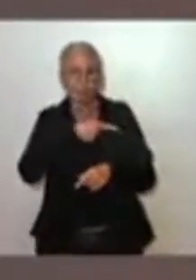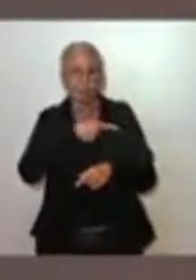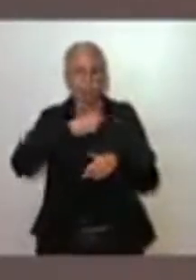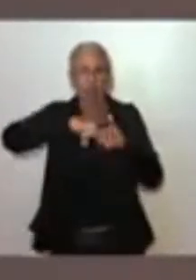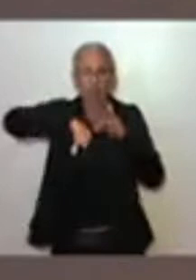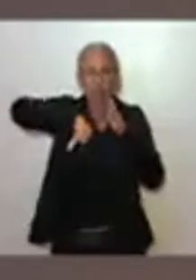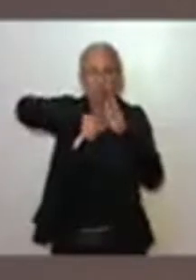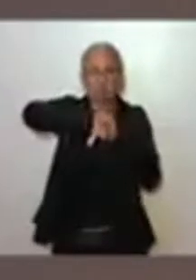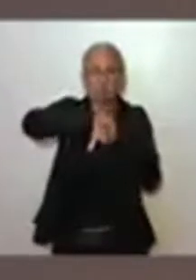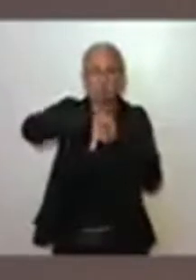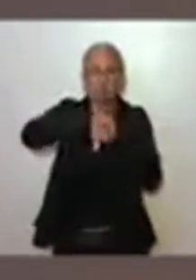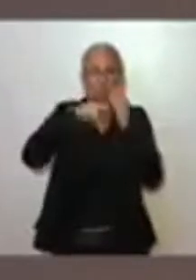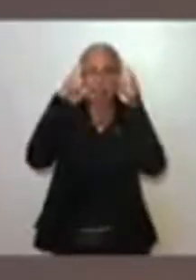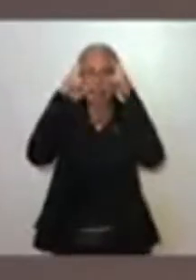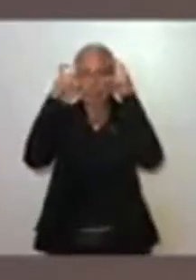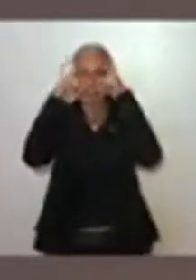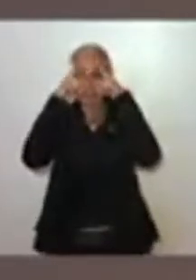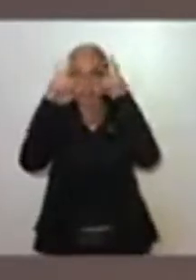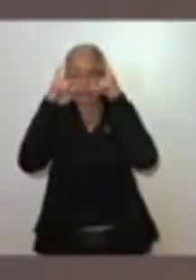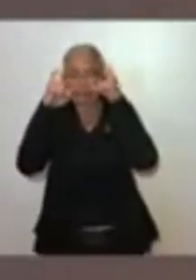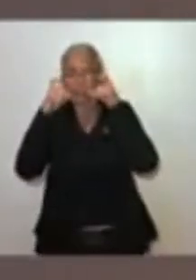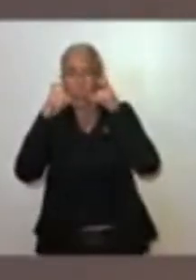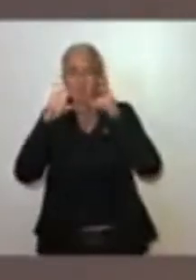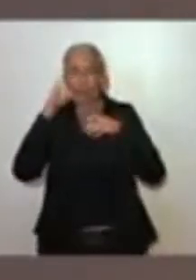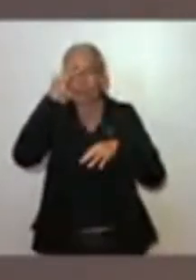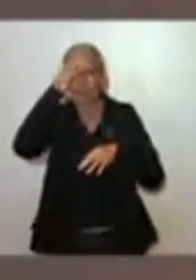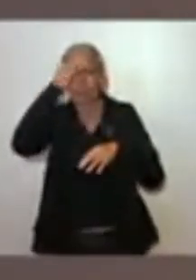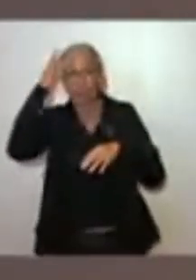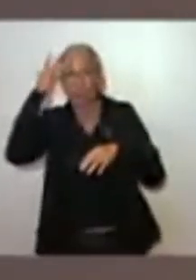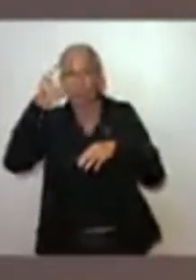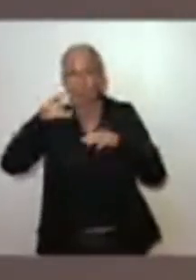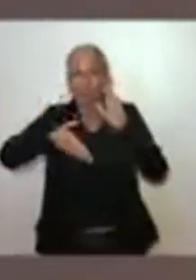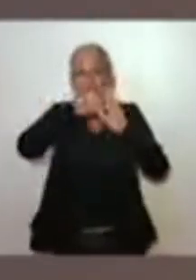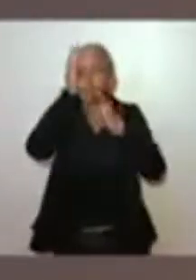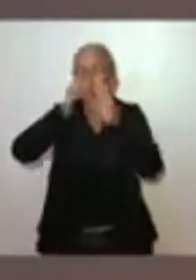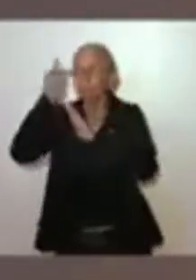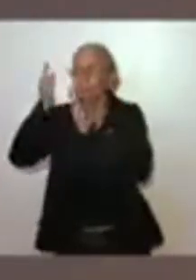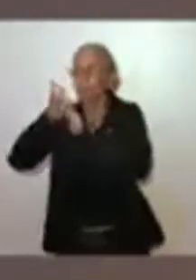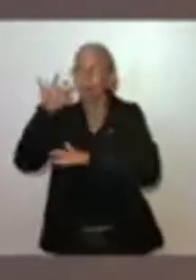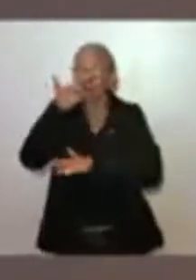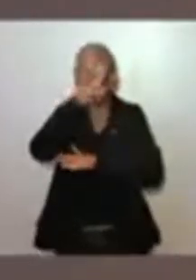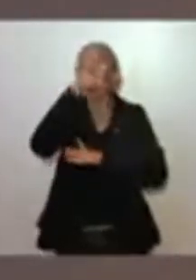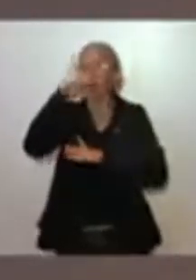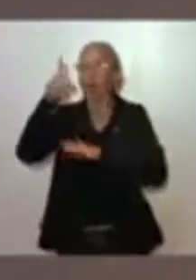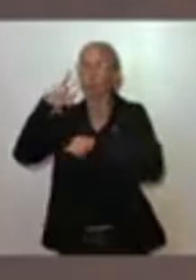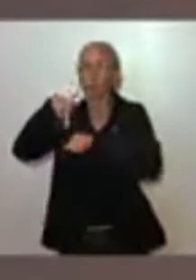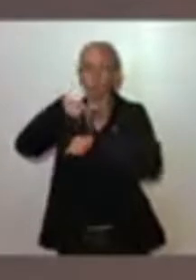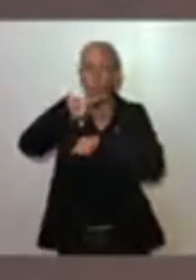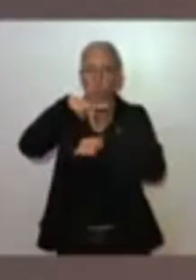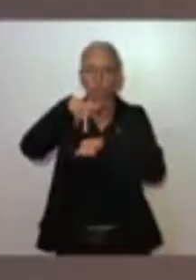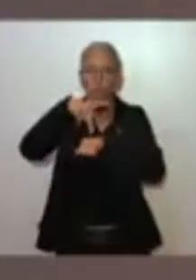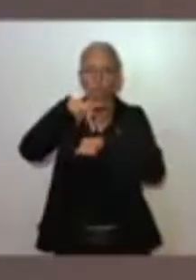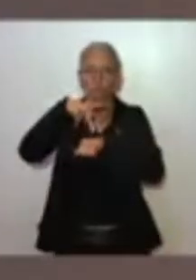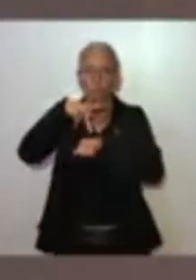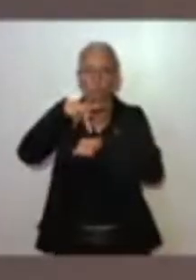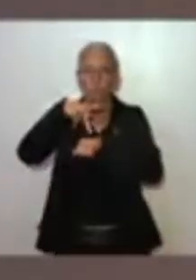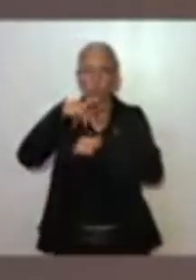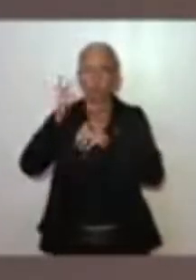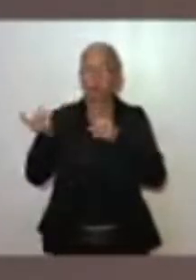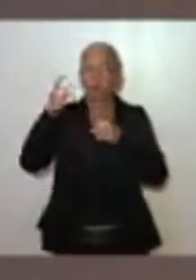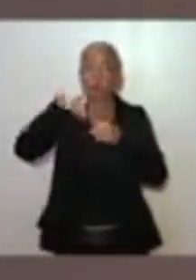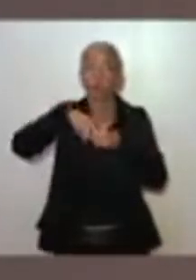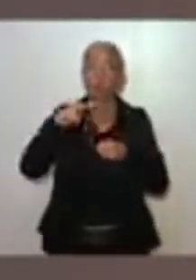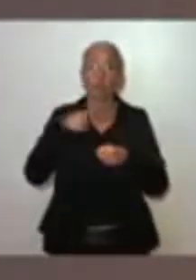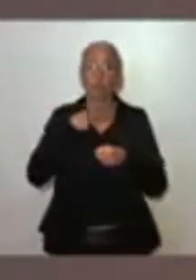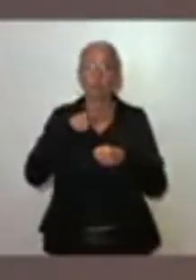pessoas as ditaduras fazem com que muita gente vai embora para o exílio jamais